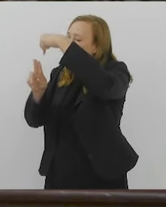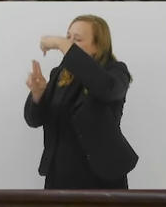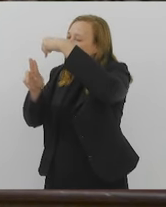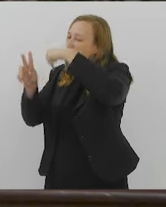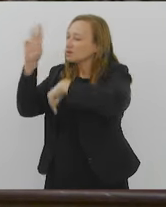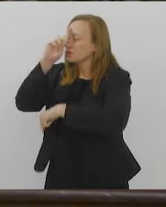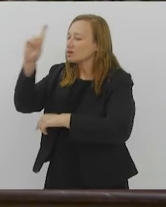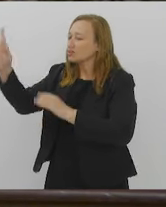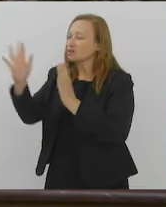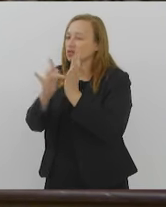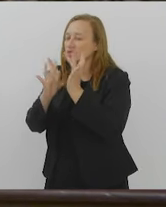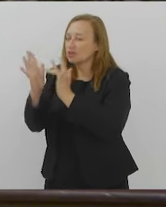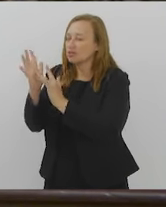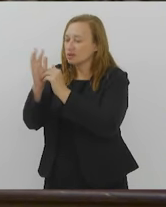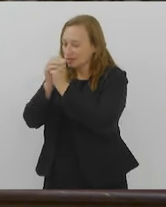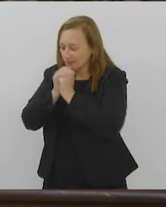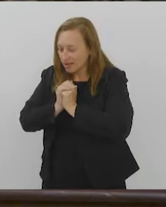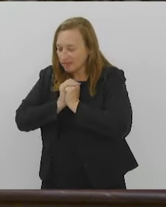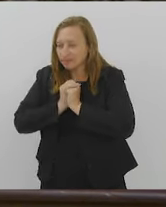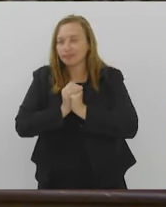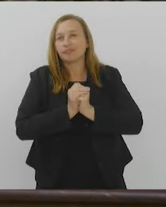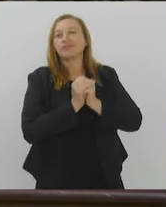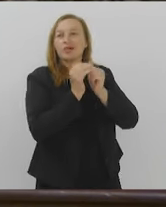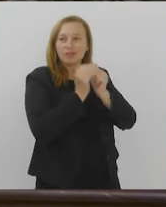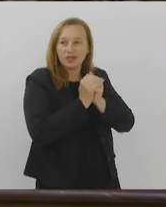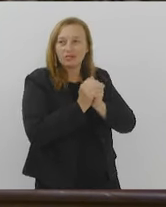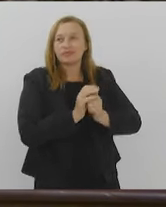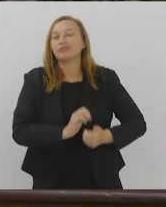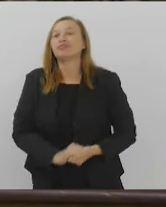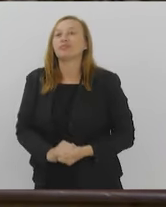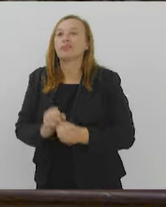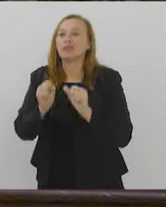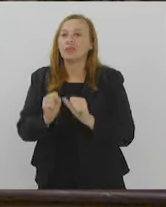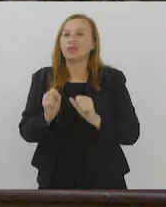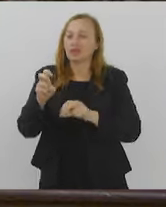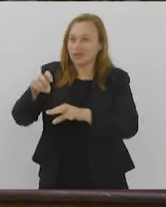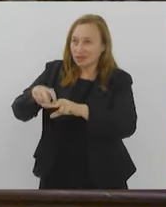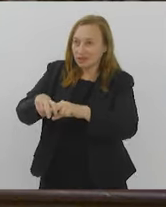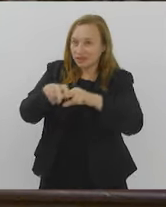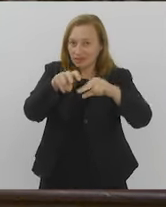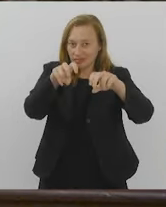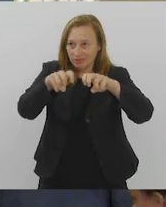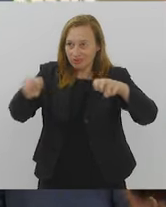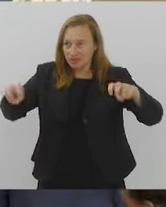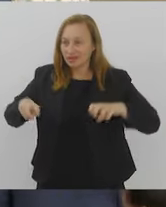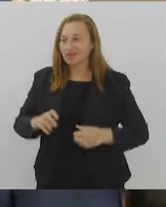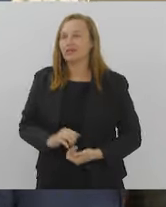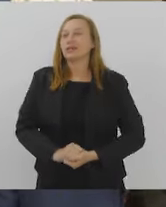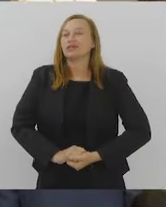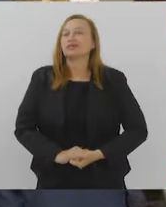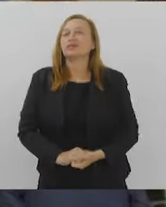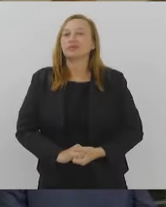Jesus. Amém. Amém. Podeste tomar assento. Obrigado.